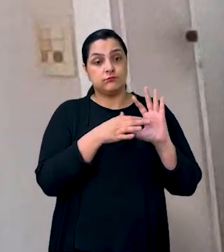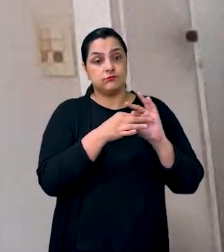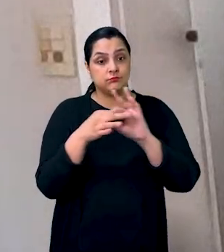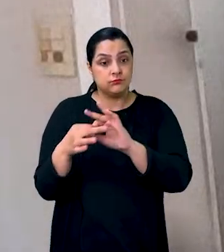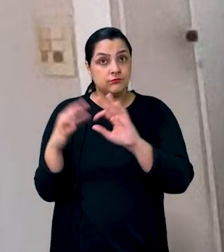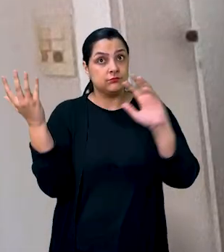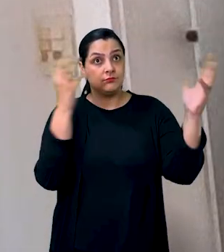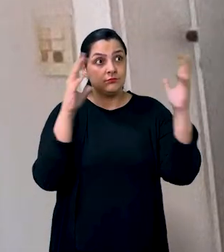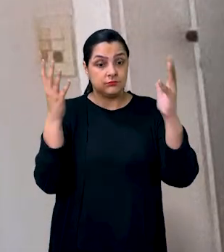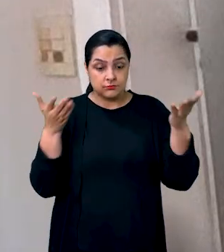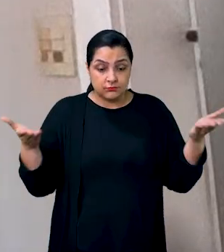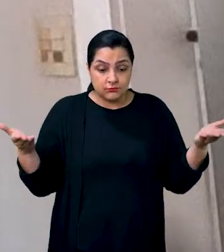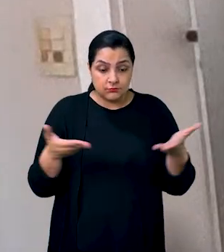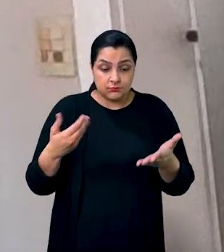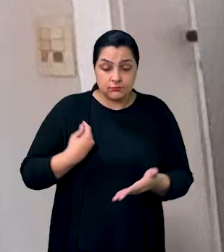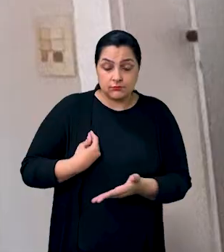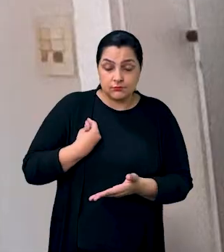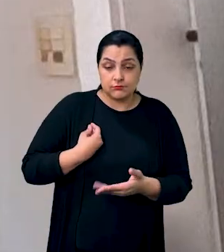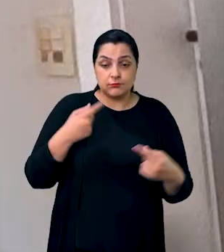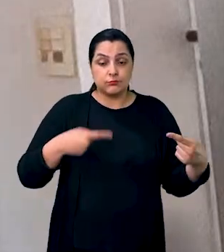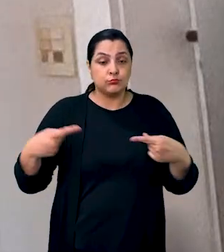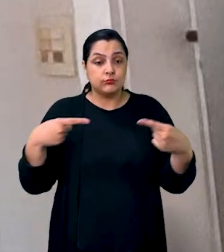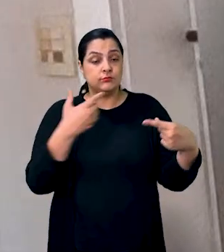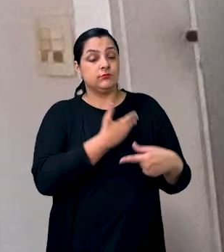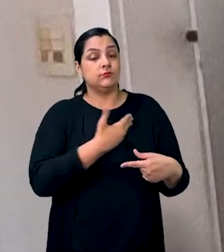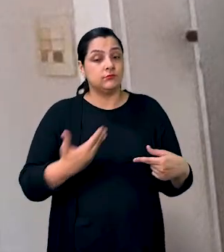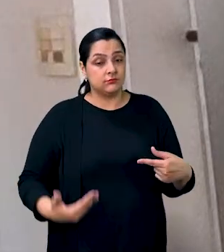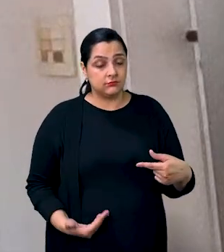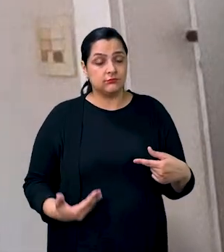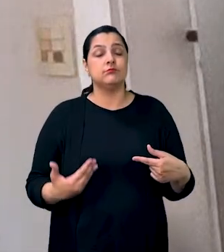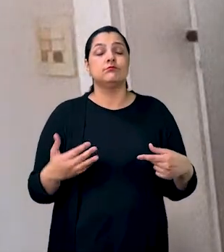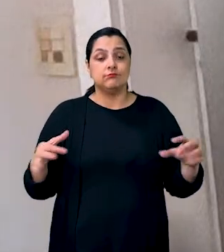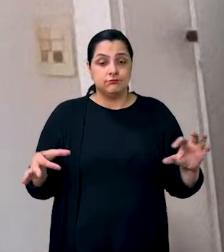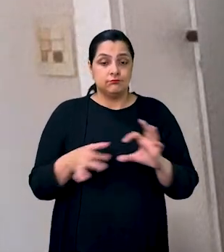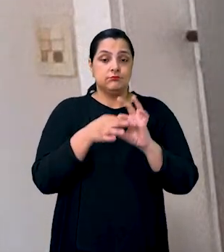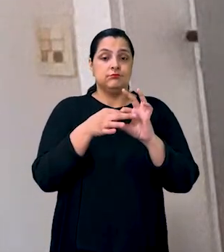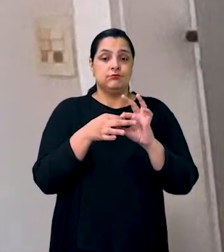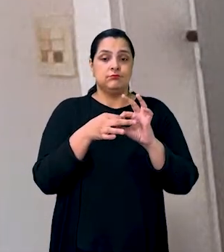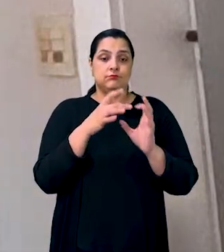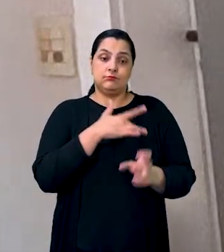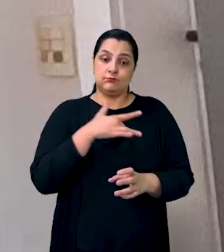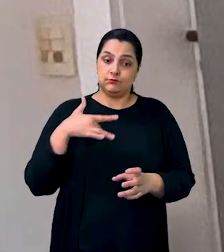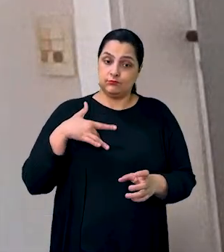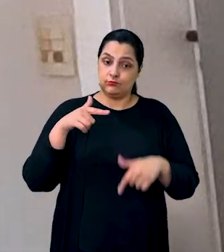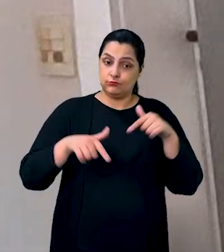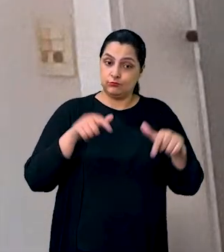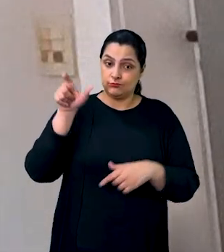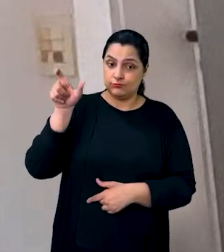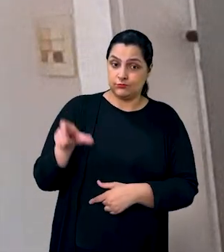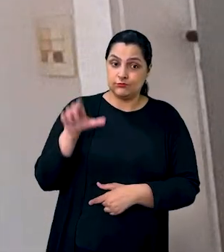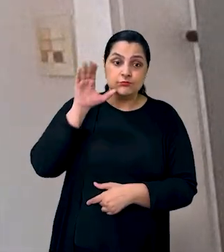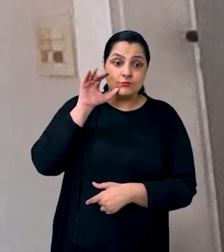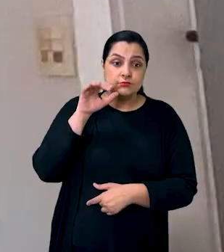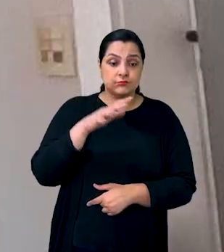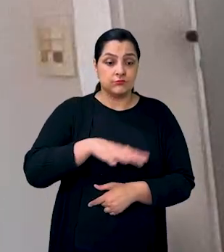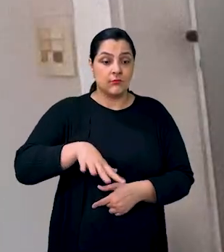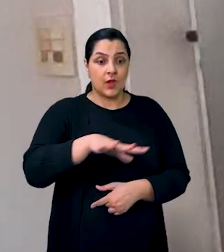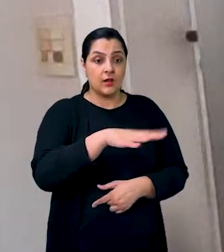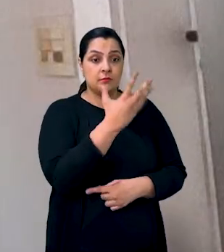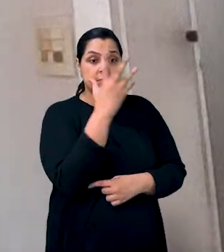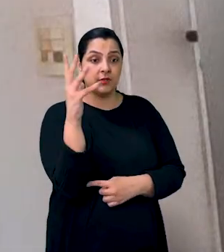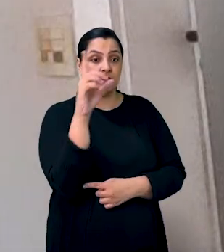considere o contexto climático atual, além de uma política pública integrada entre saúde do trabalhador,